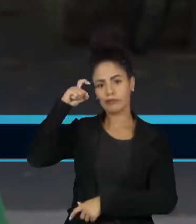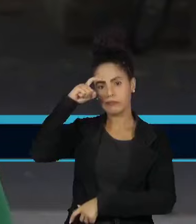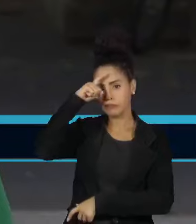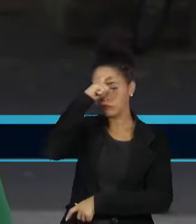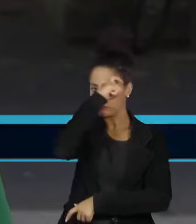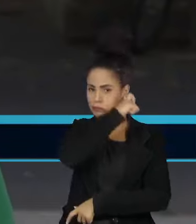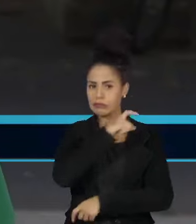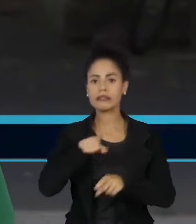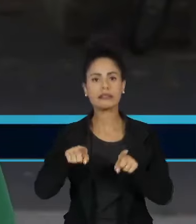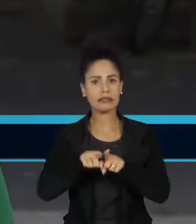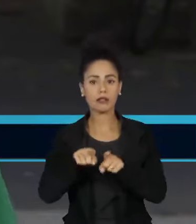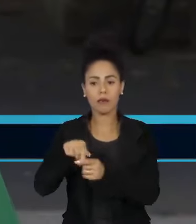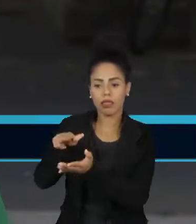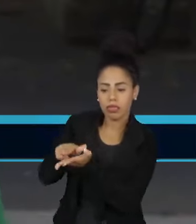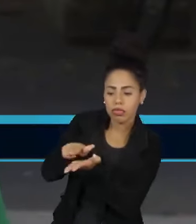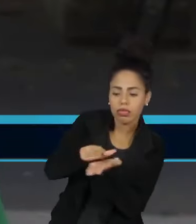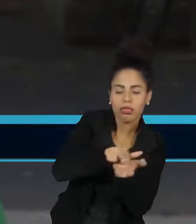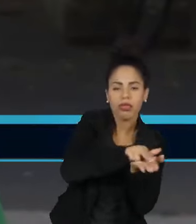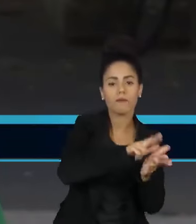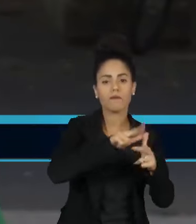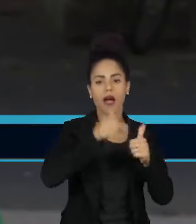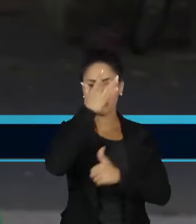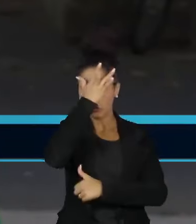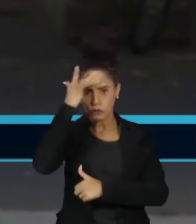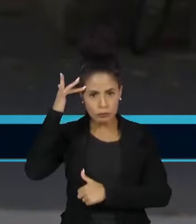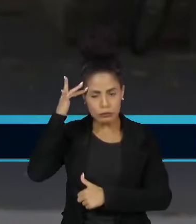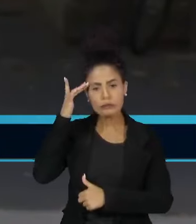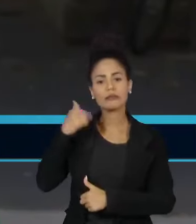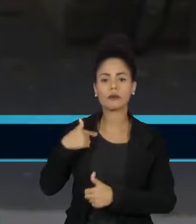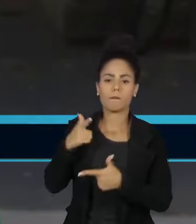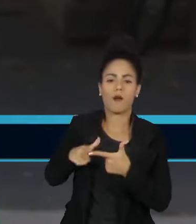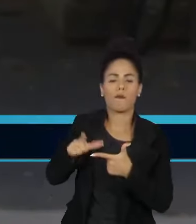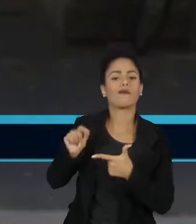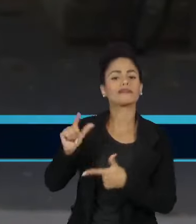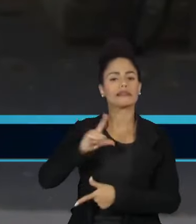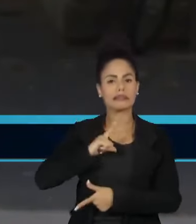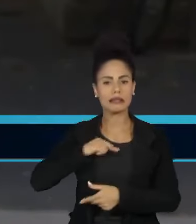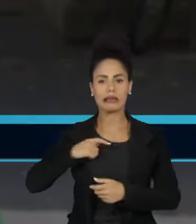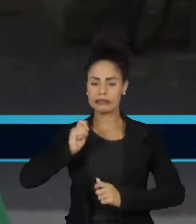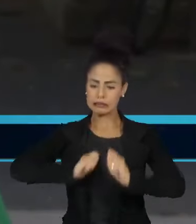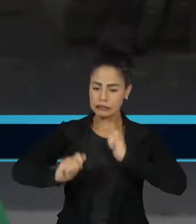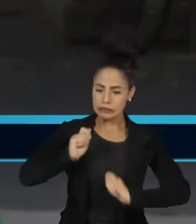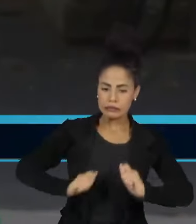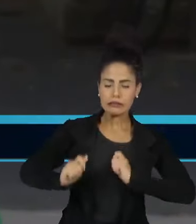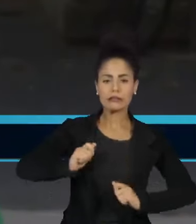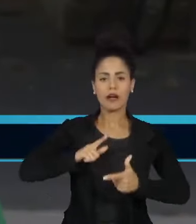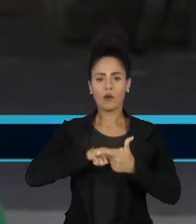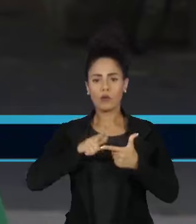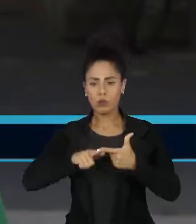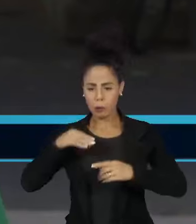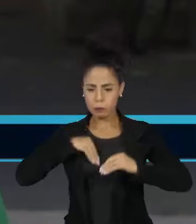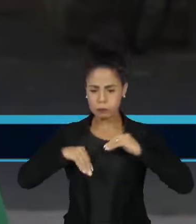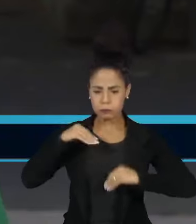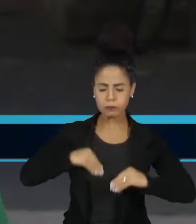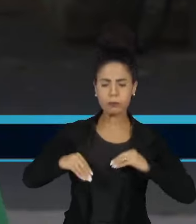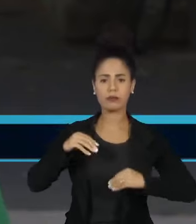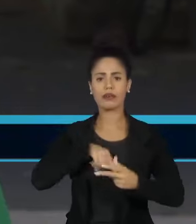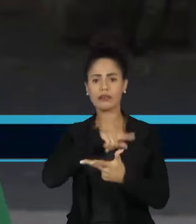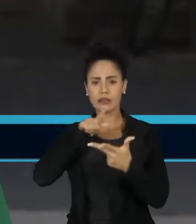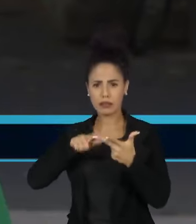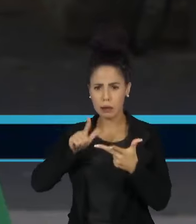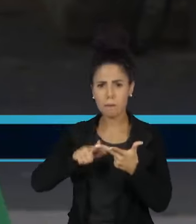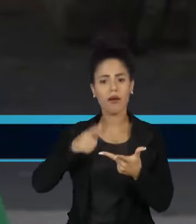e até internações em pessoas que sofrem, por exemplo, de ansiedade, depressão,